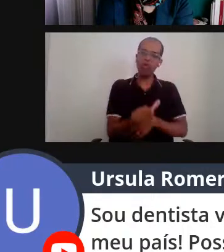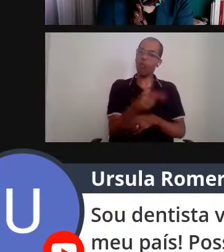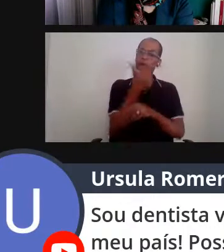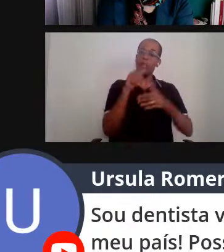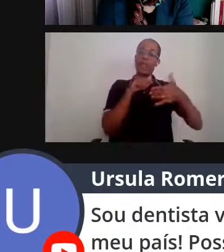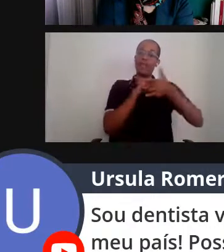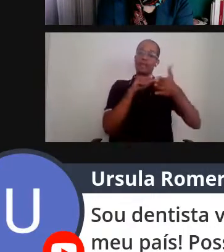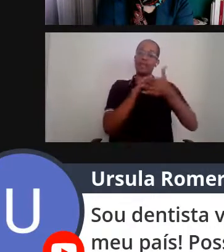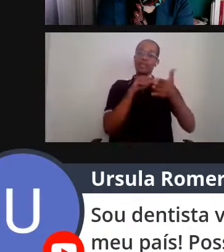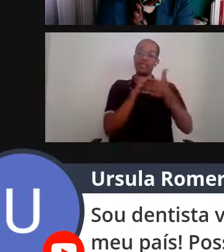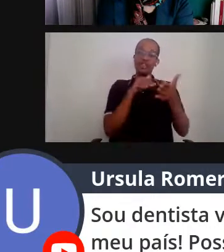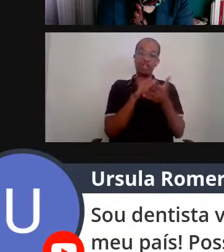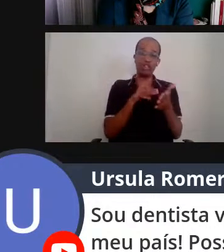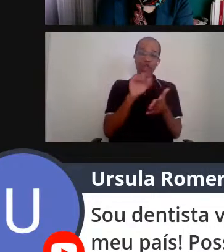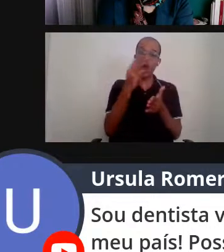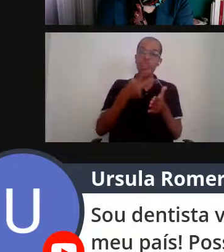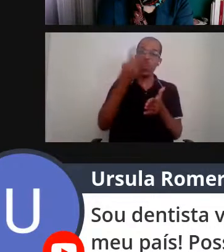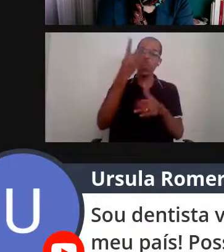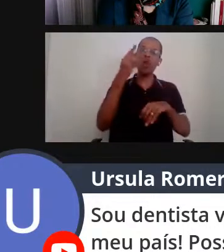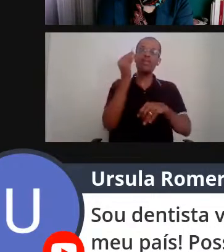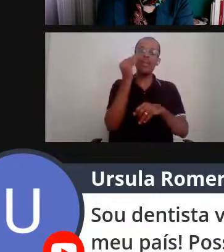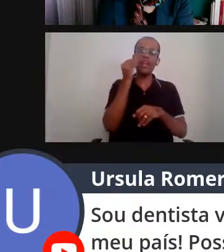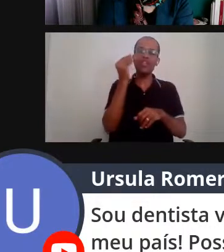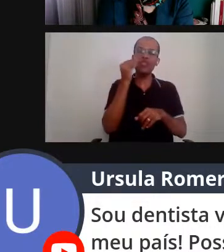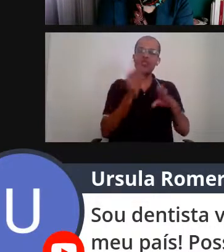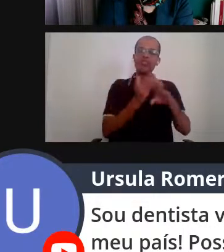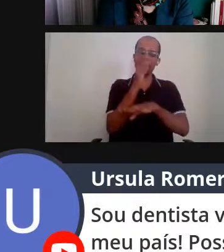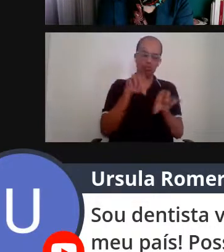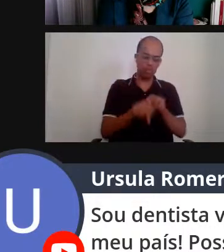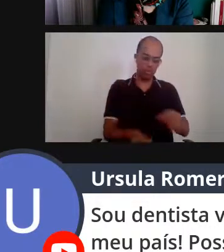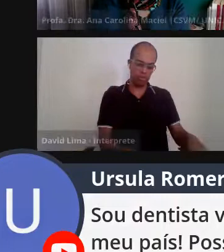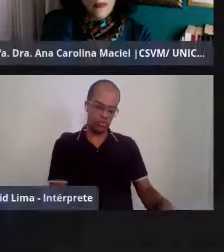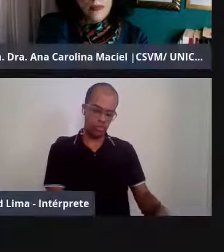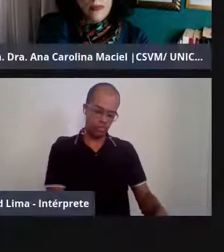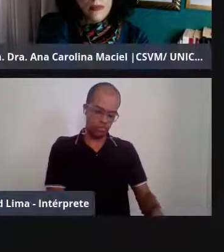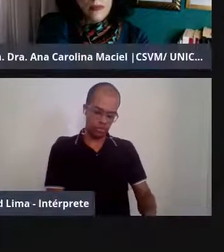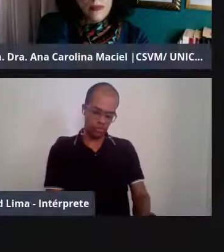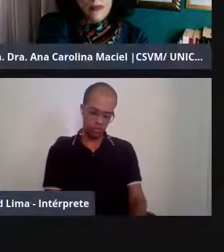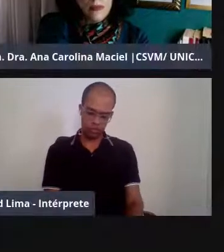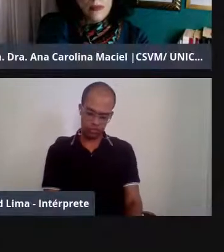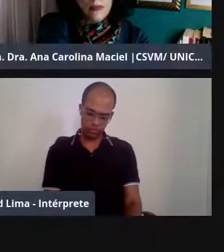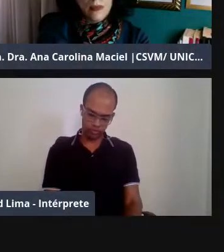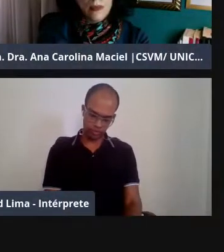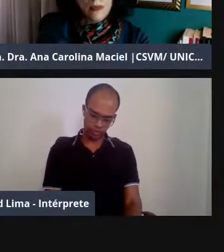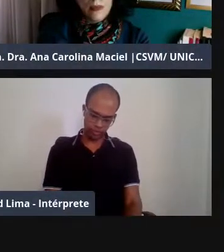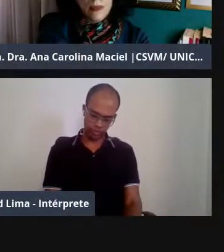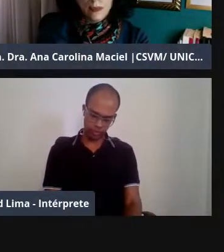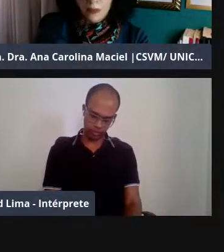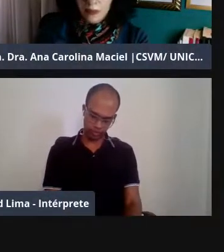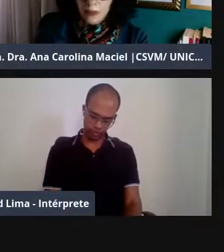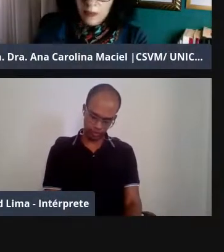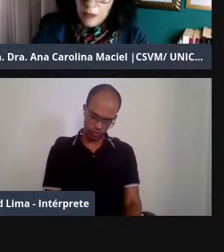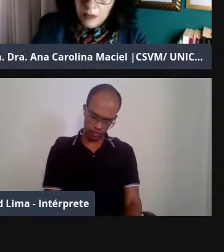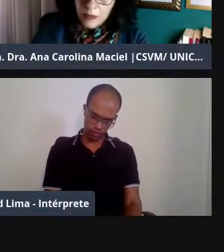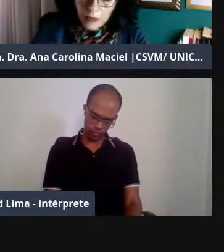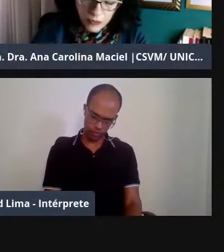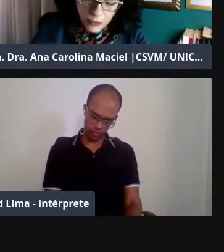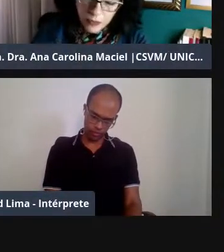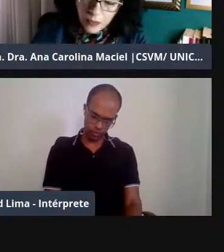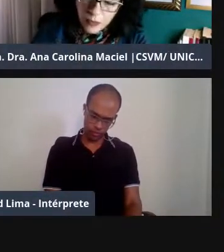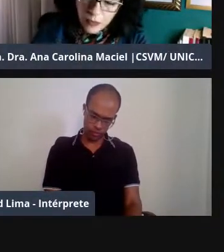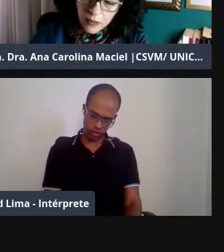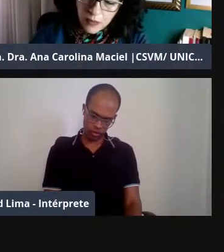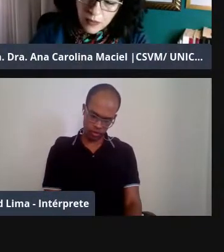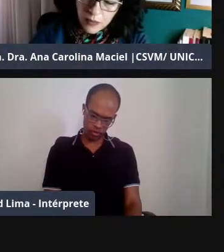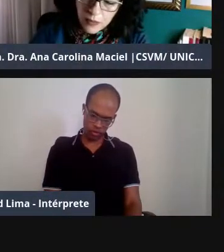de só duas tentativas de revalidar o diploma, porque às vezes a gente se depara com um entrave burocrático de não ter toda a